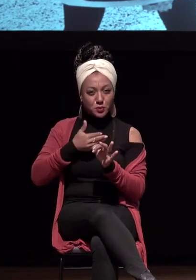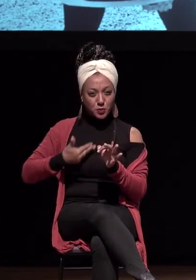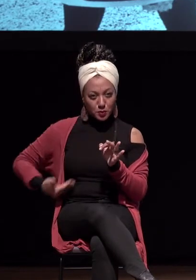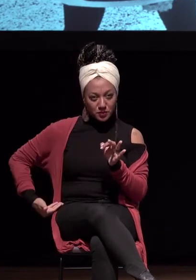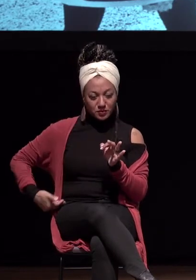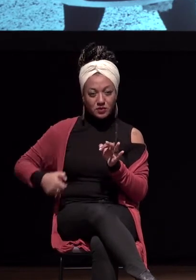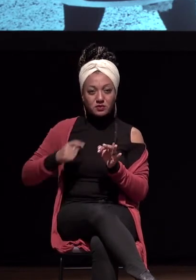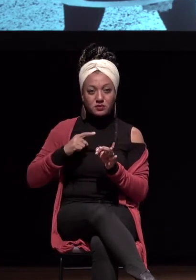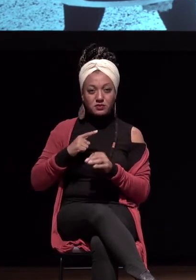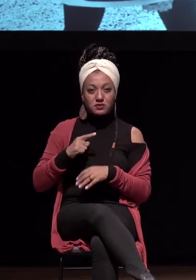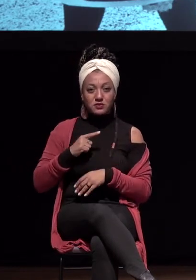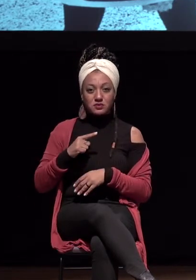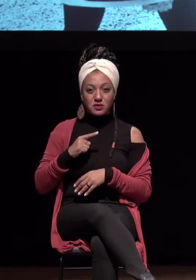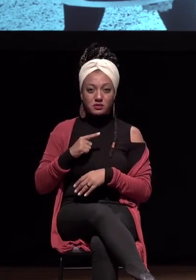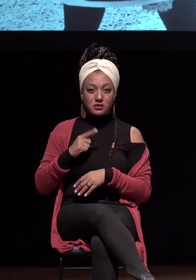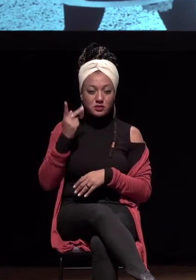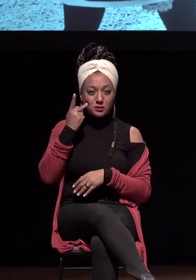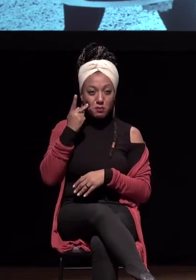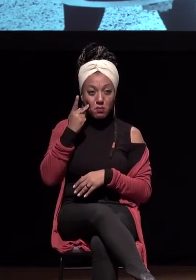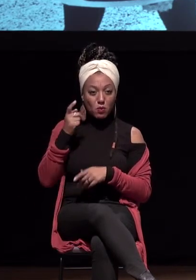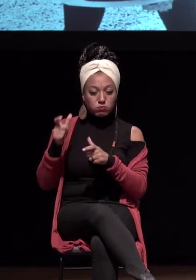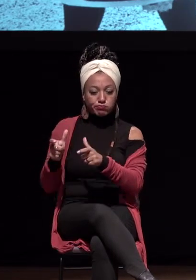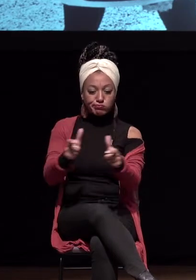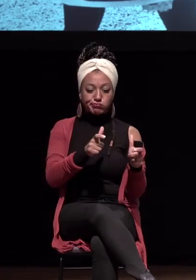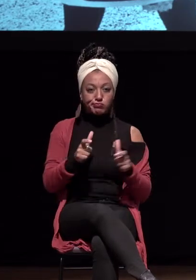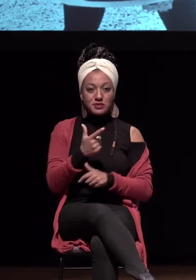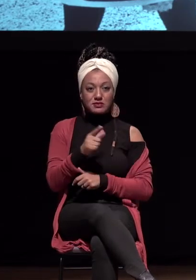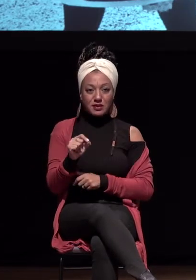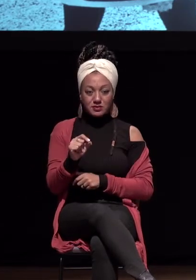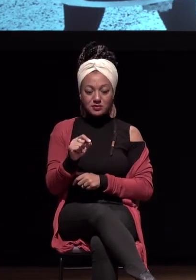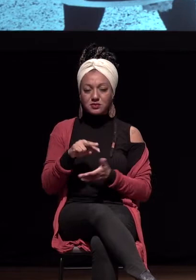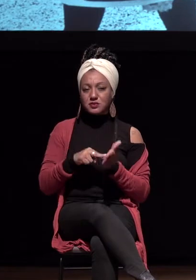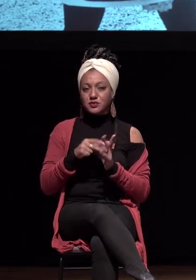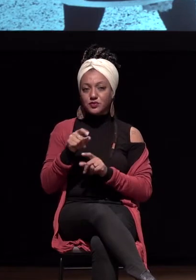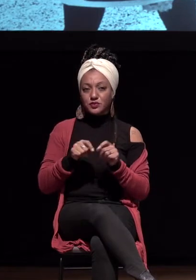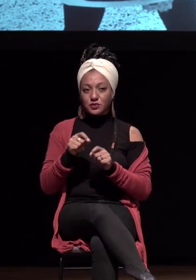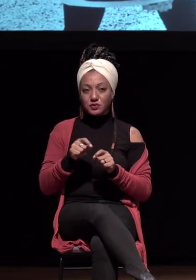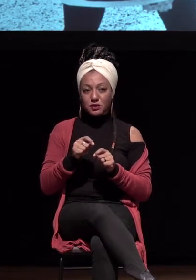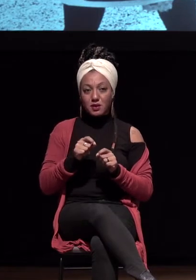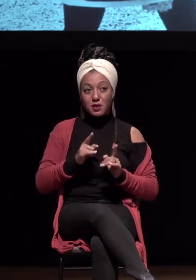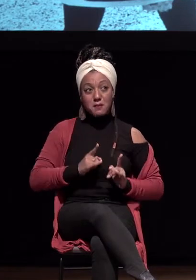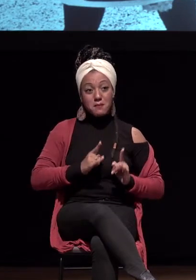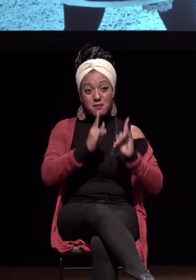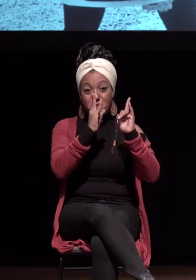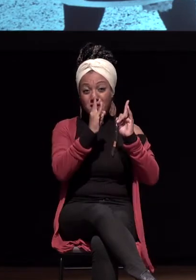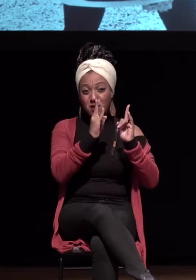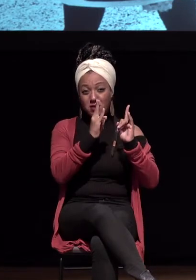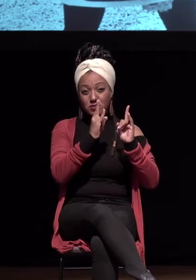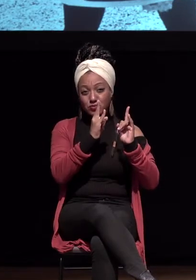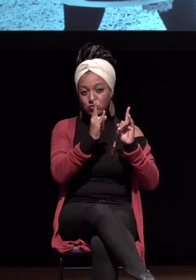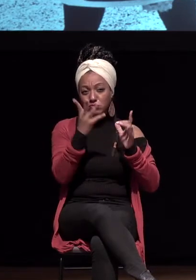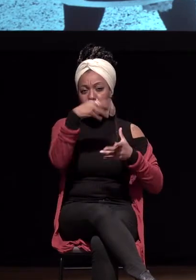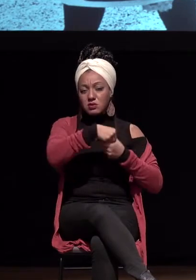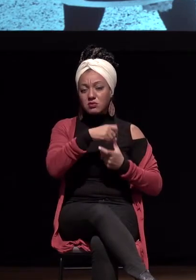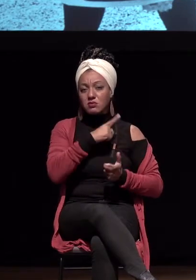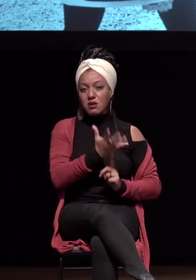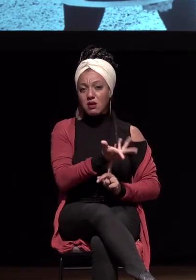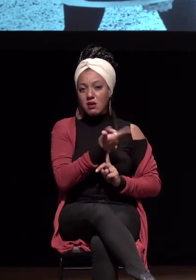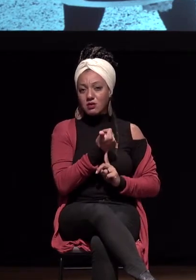10 regiões da cidade de São Paulo edifícios que abrigam atividades